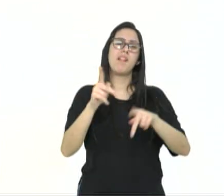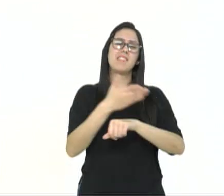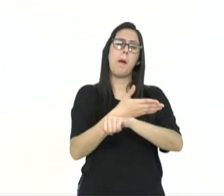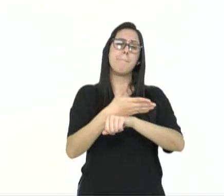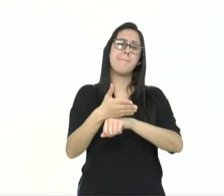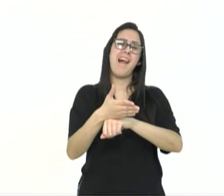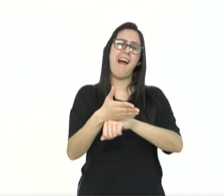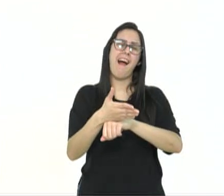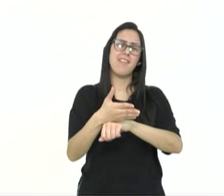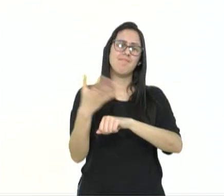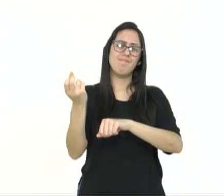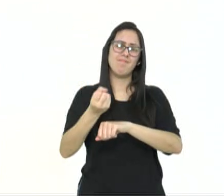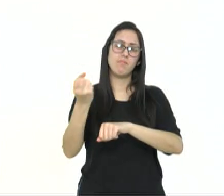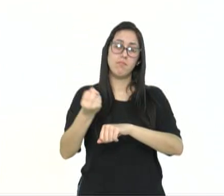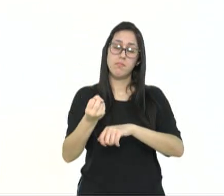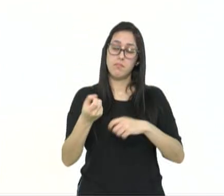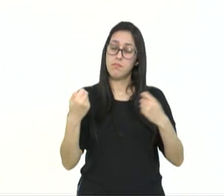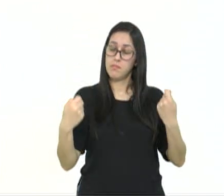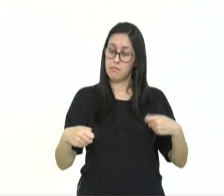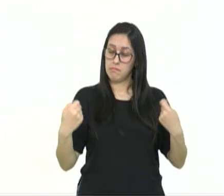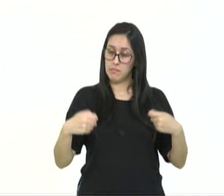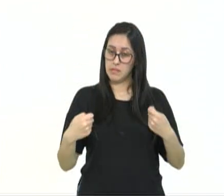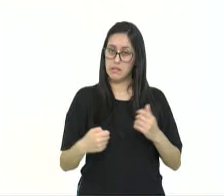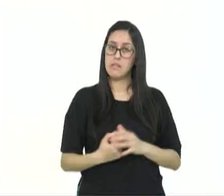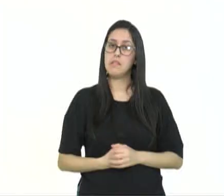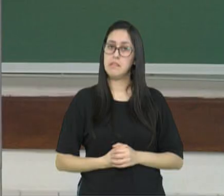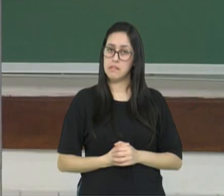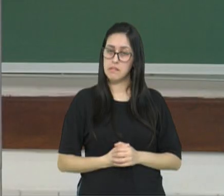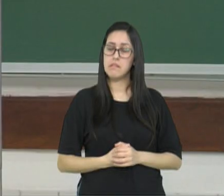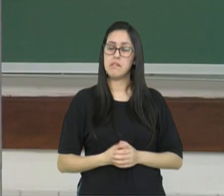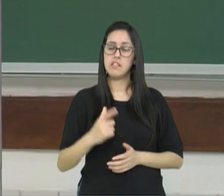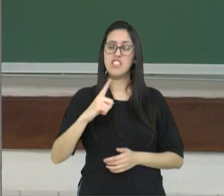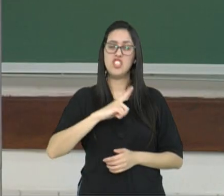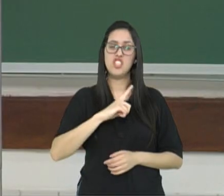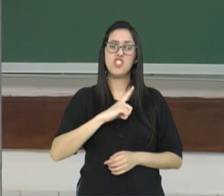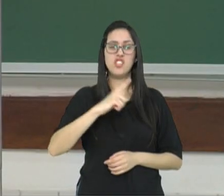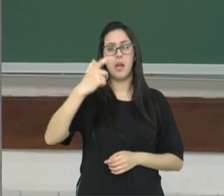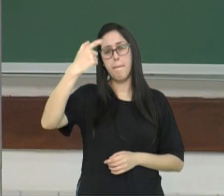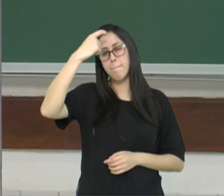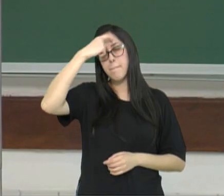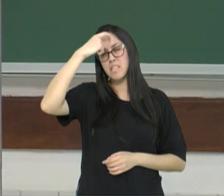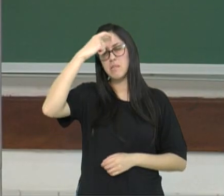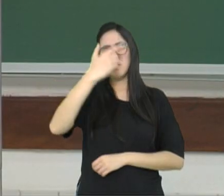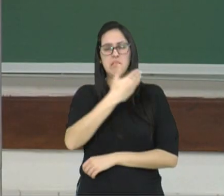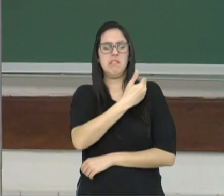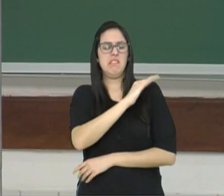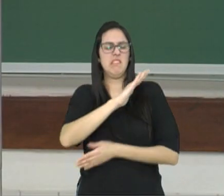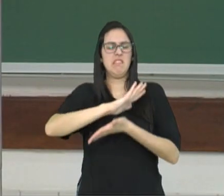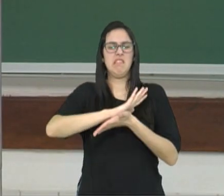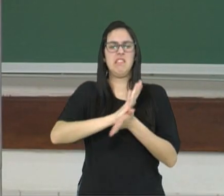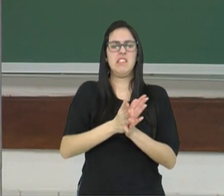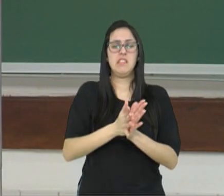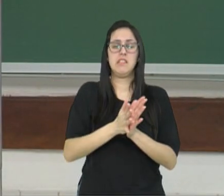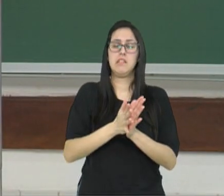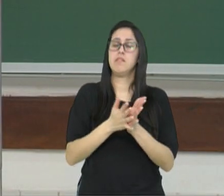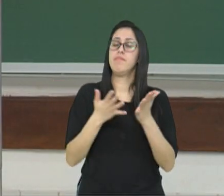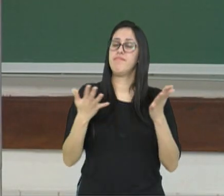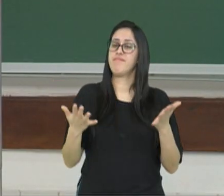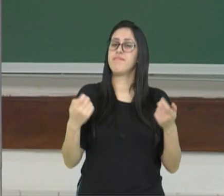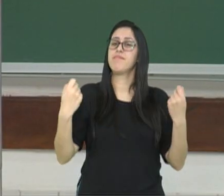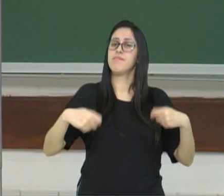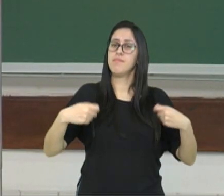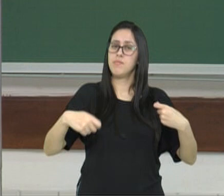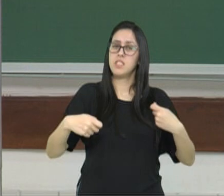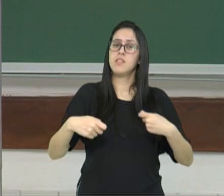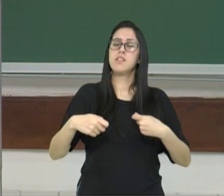só essa população, segundo essas teses racistas, seria capaz de desenvolver o Brasil, criar